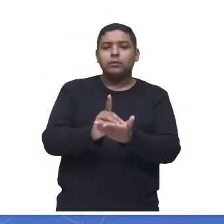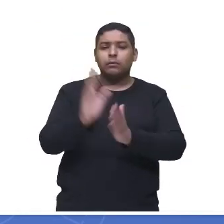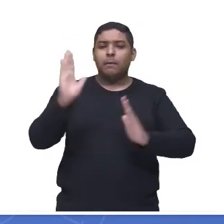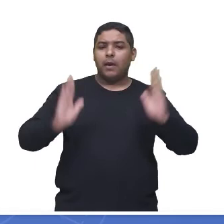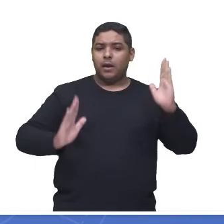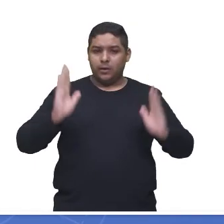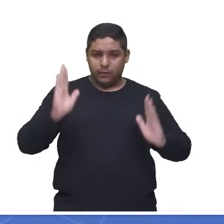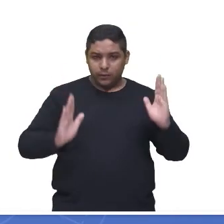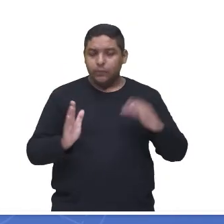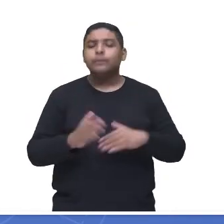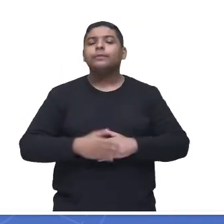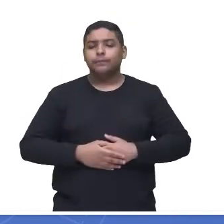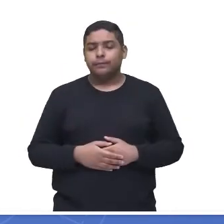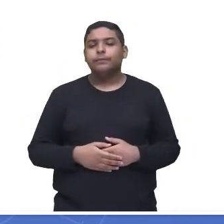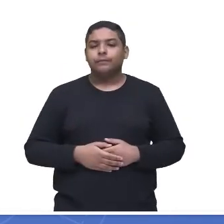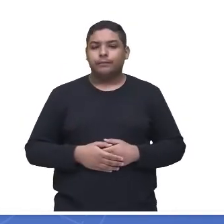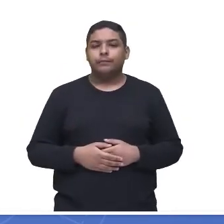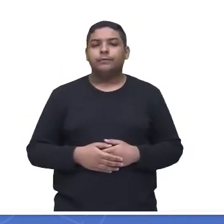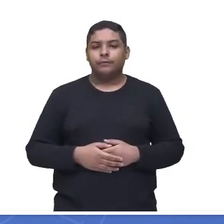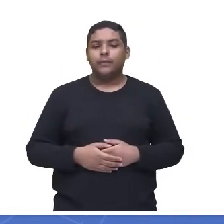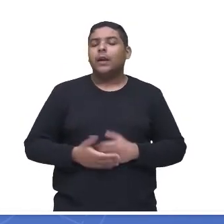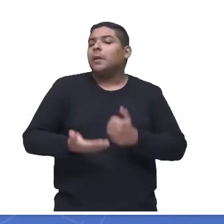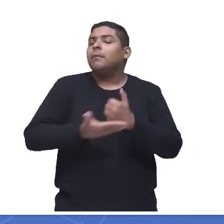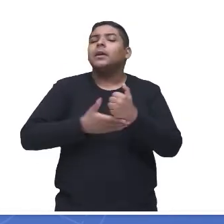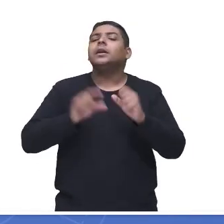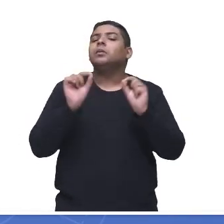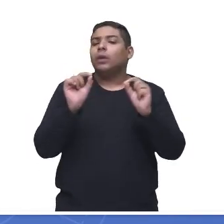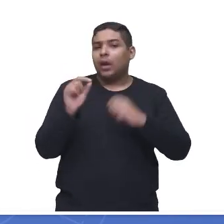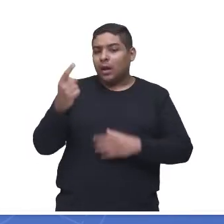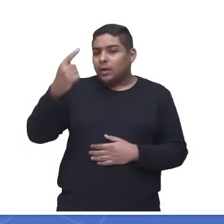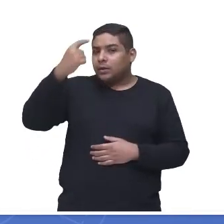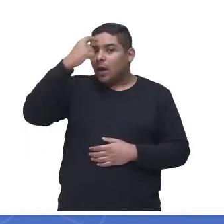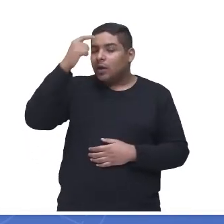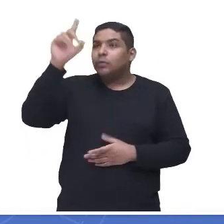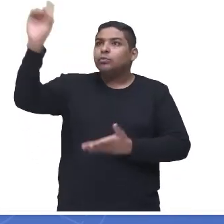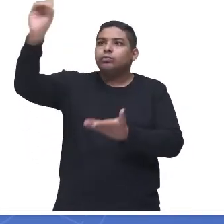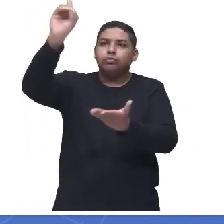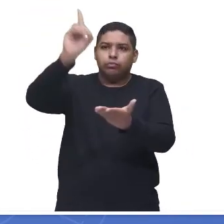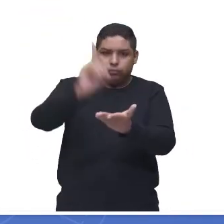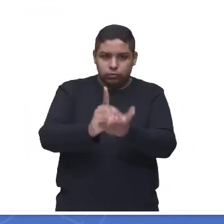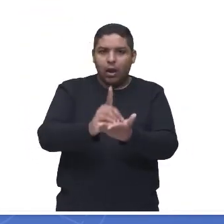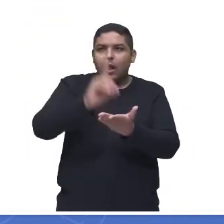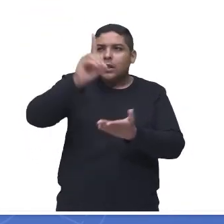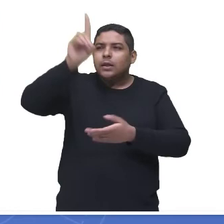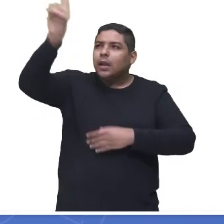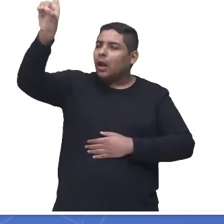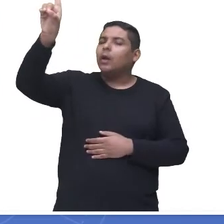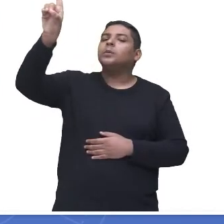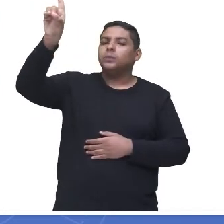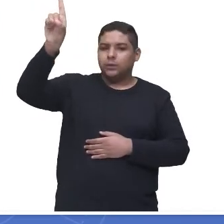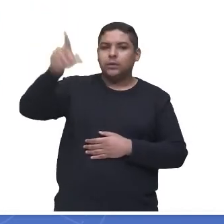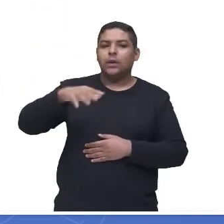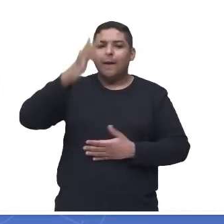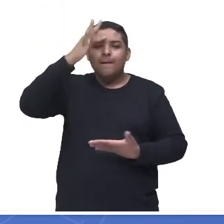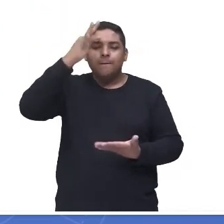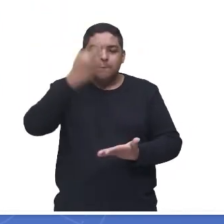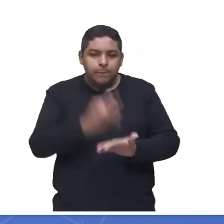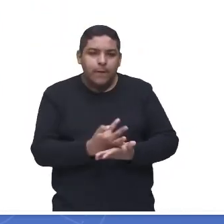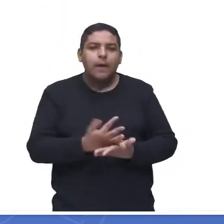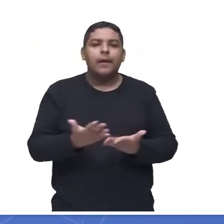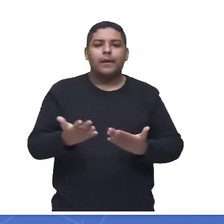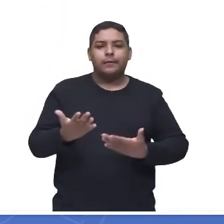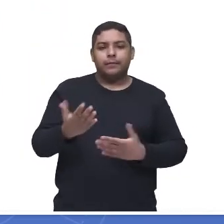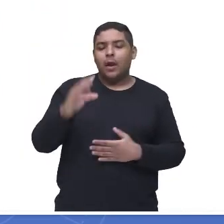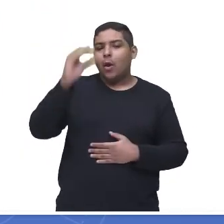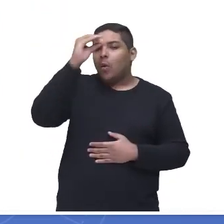onde a mentalidade reinante era baseada na ideia de Deus, né? Na ideia, né, da fé, do